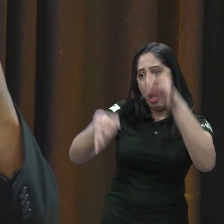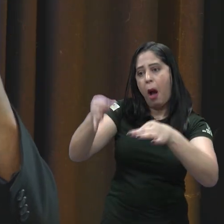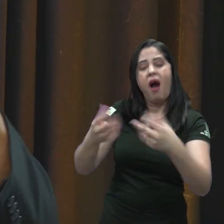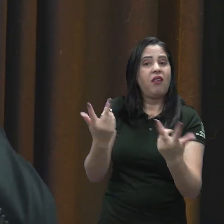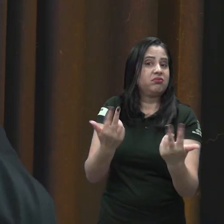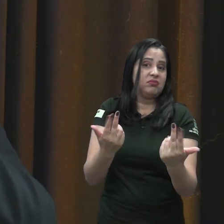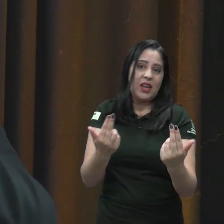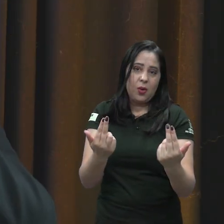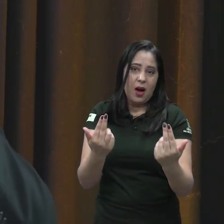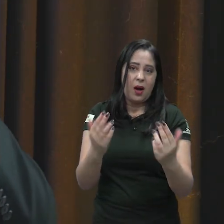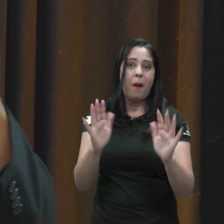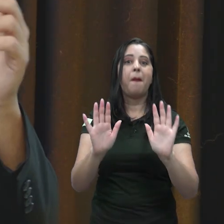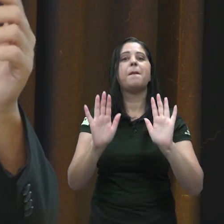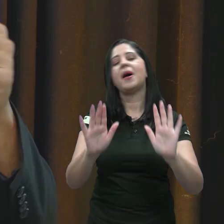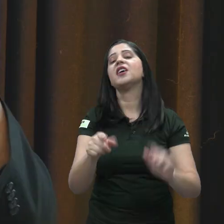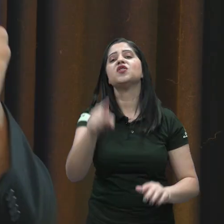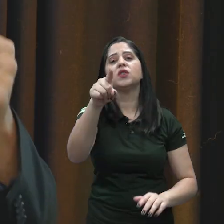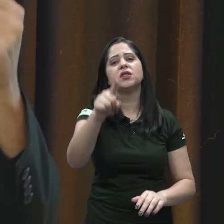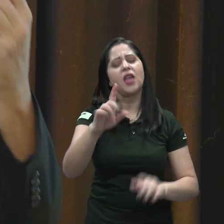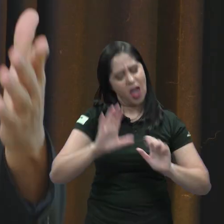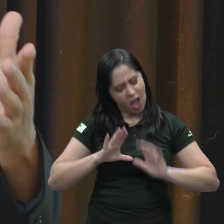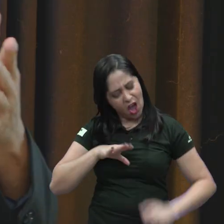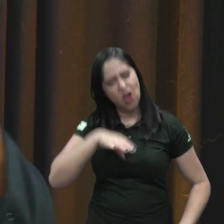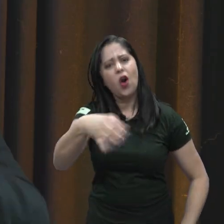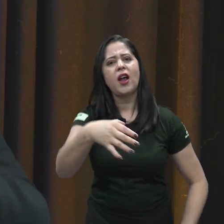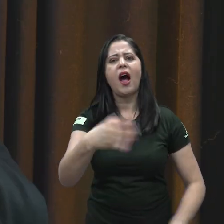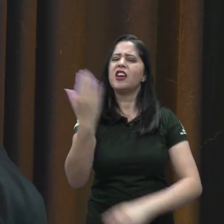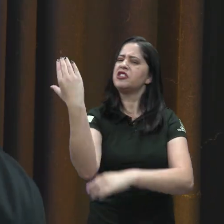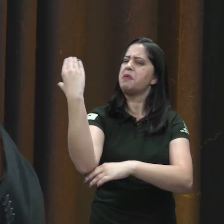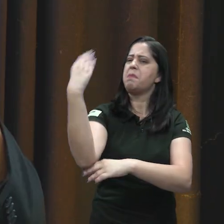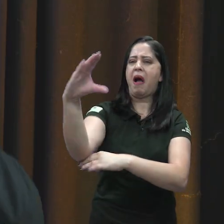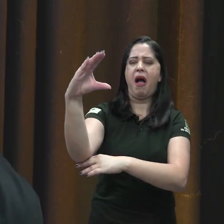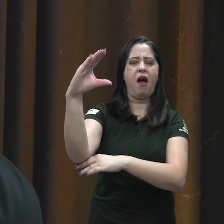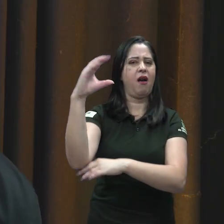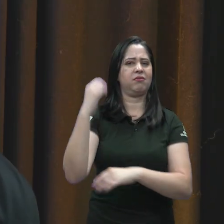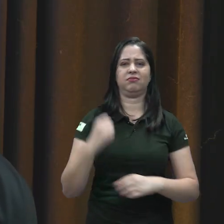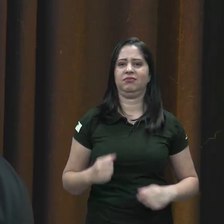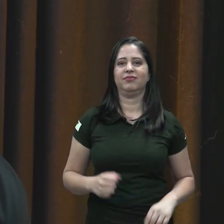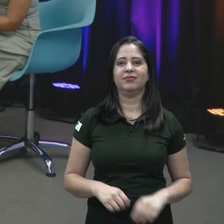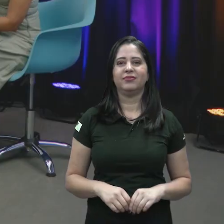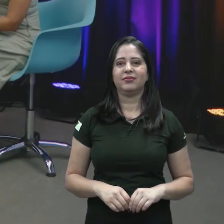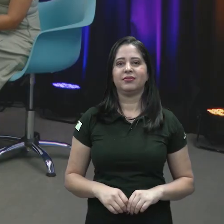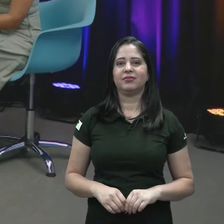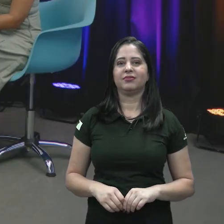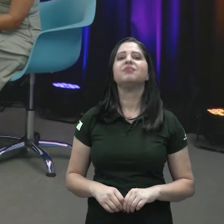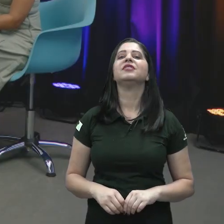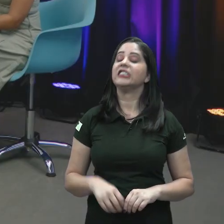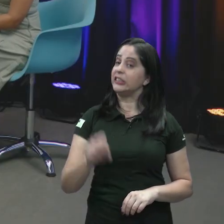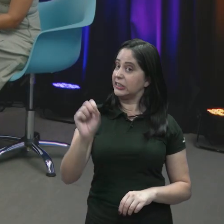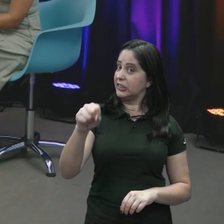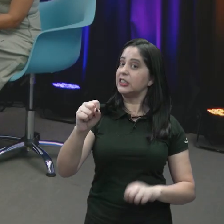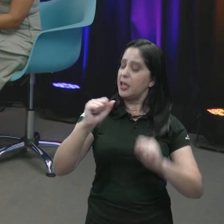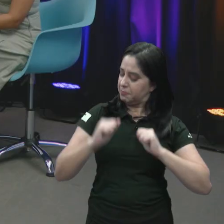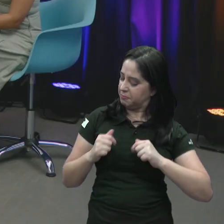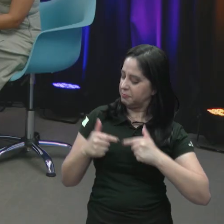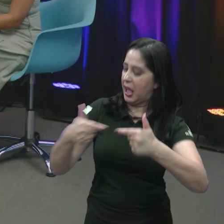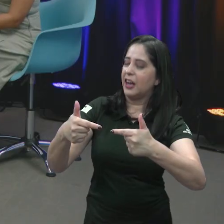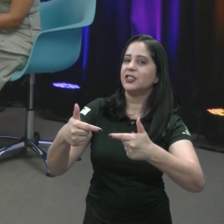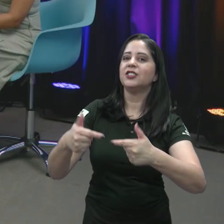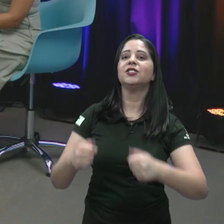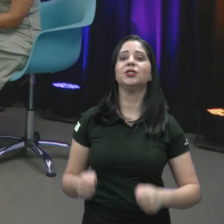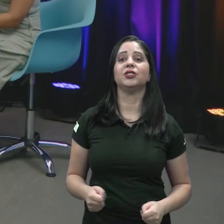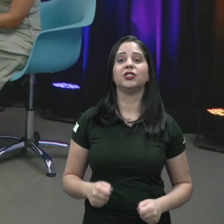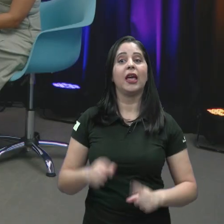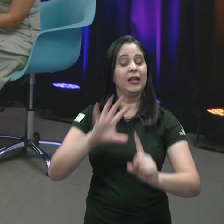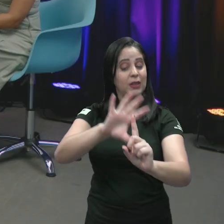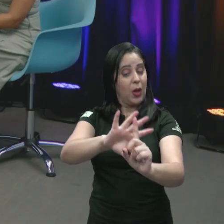um pouco menos ansioso, simplesmente vá e publique, não pense muito. Tá? Vá e ação. né? Exatamente, variação. Porque a gente exatamente.